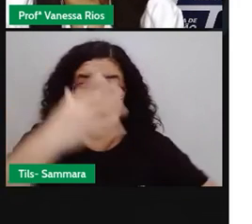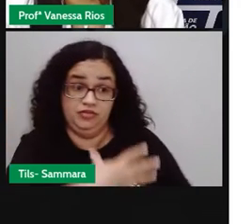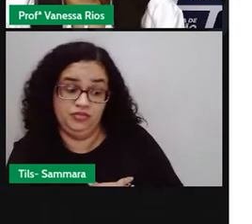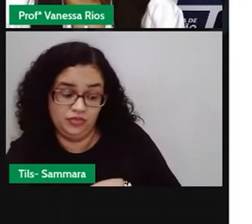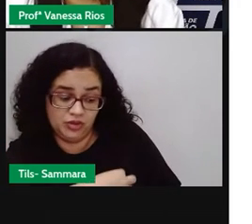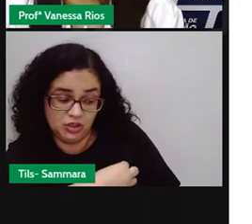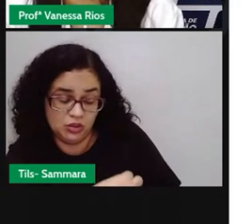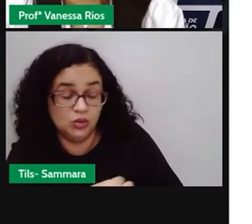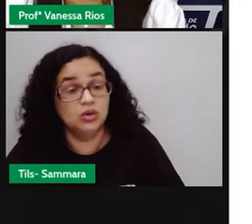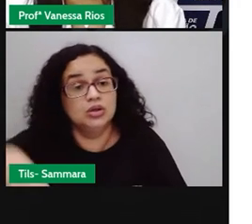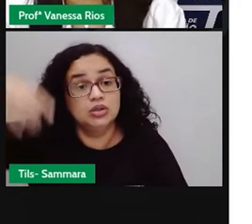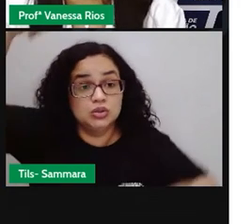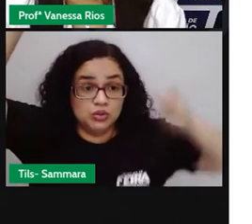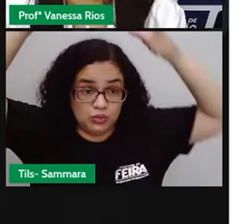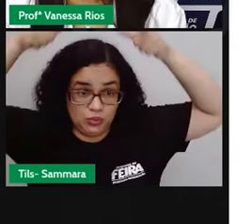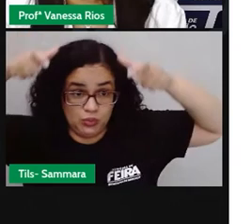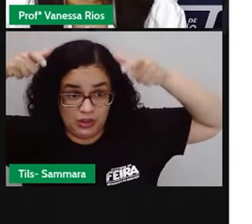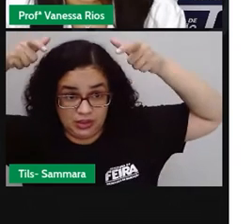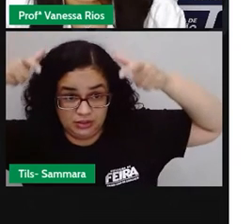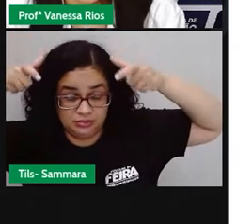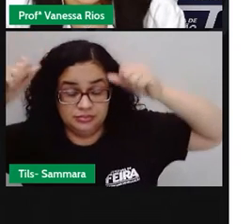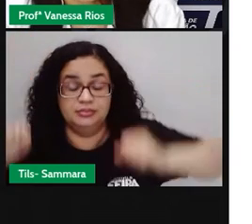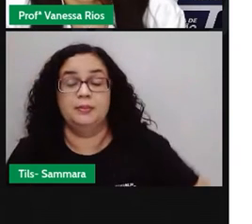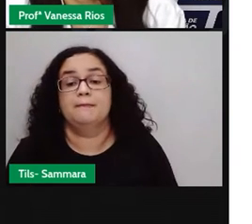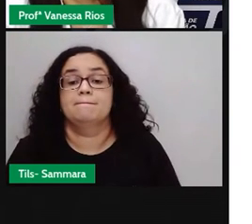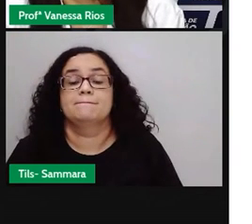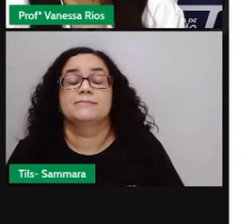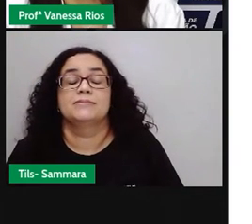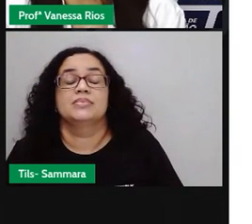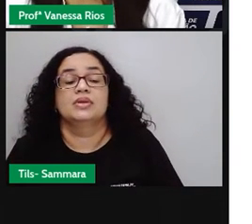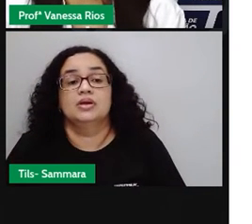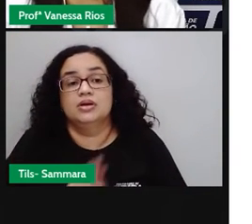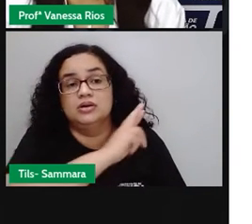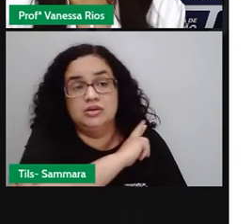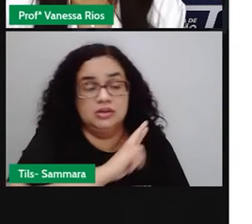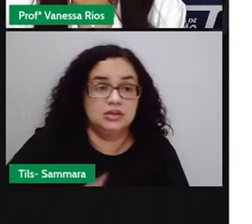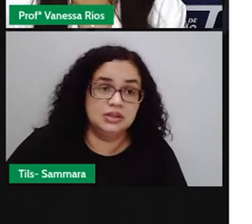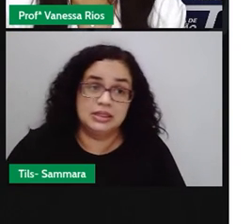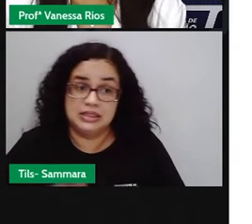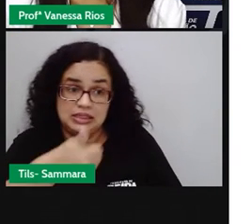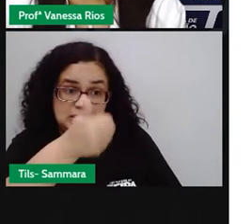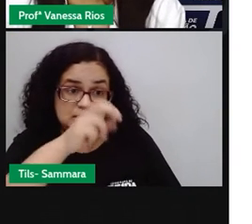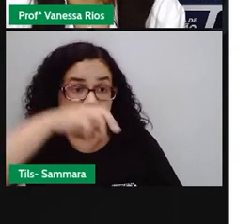filhos, né, do rei. A partir da proclamação da República, em